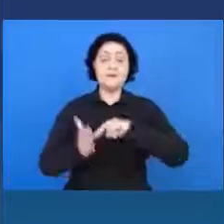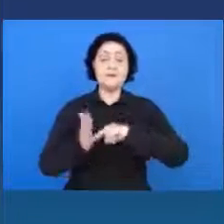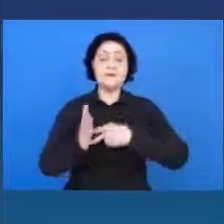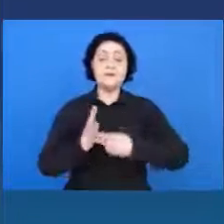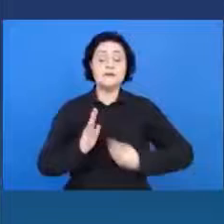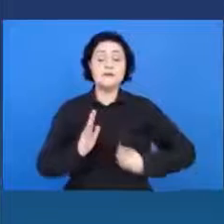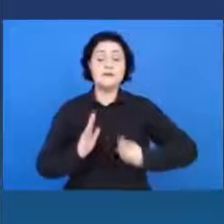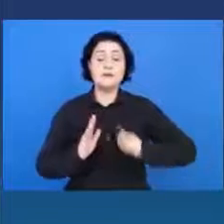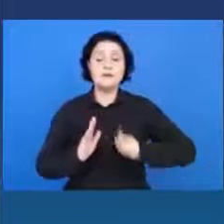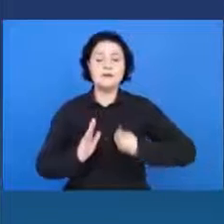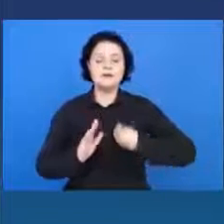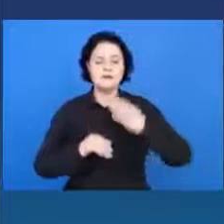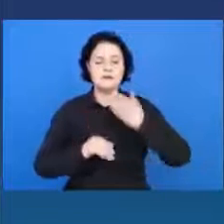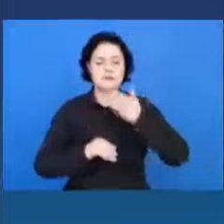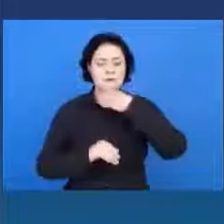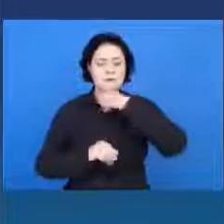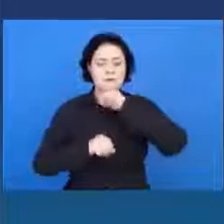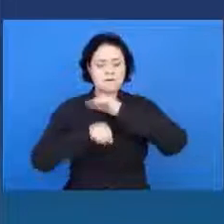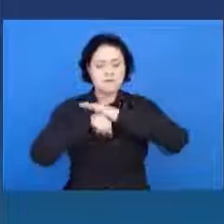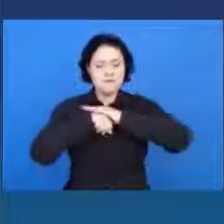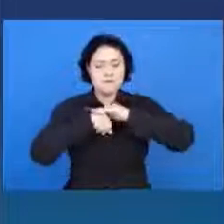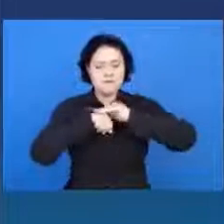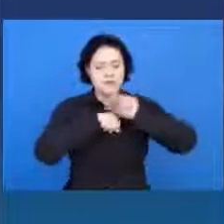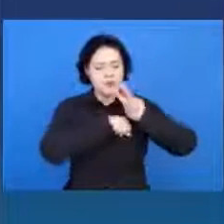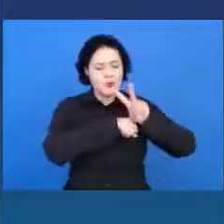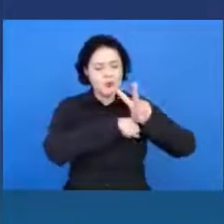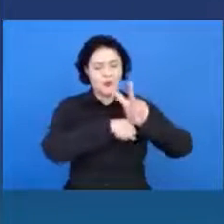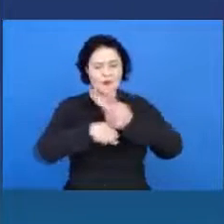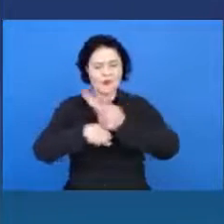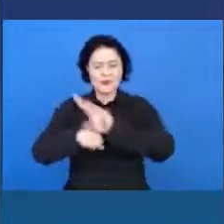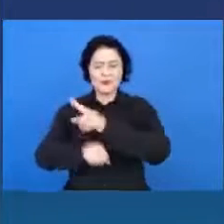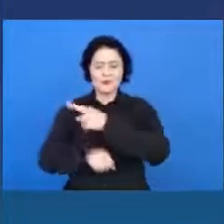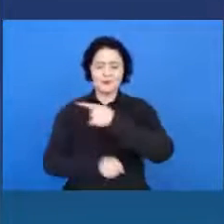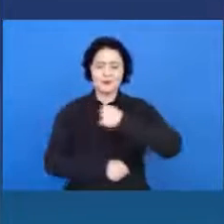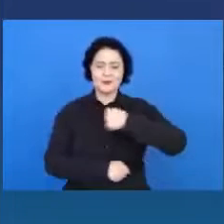existência de um pai amoroso que vela por nós